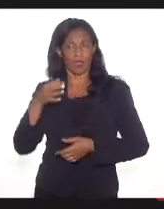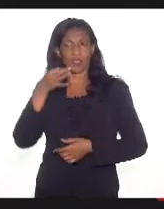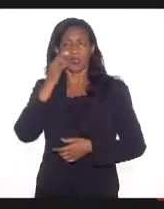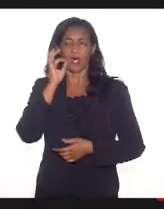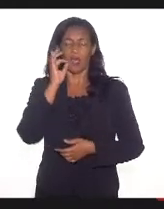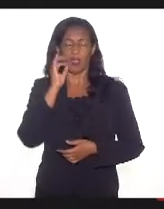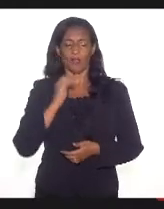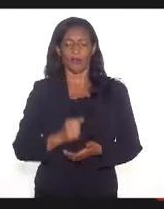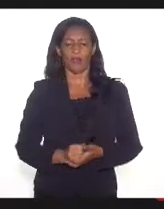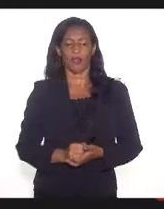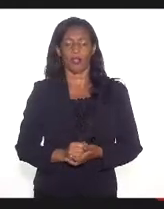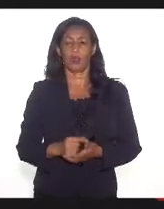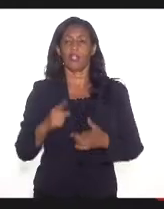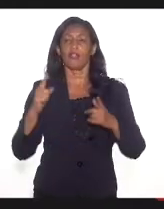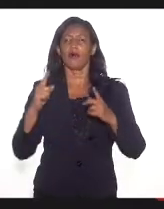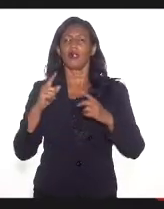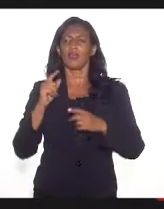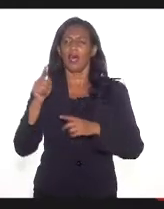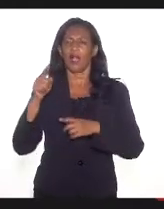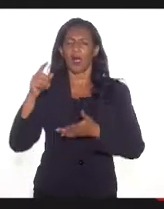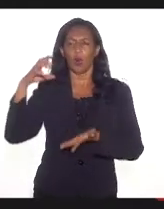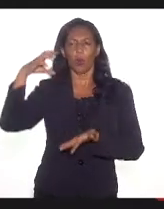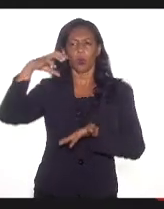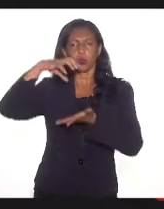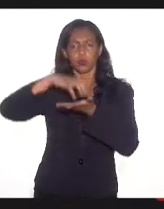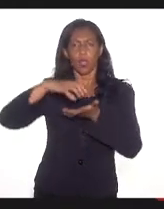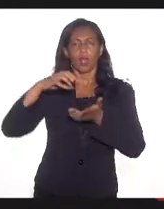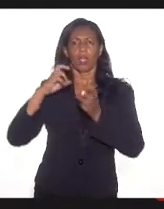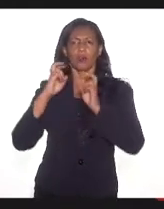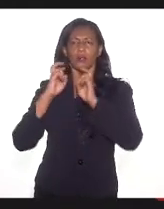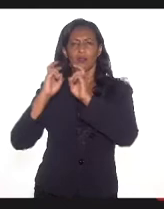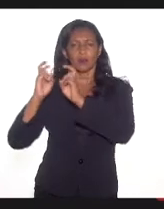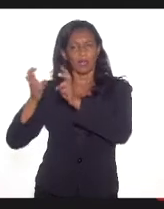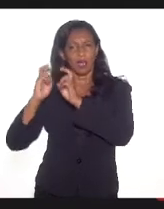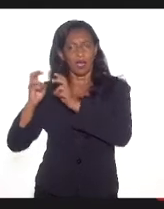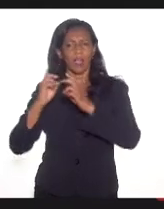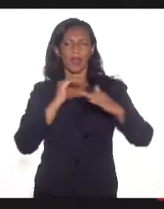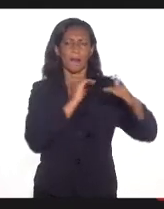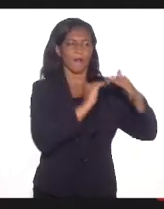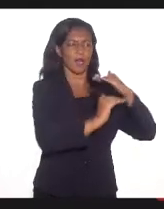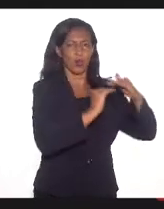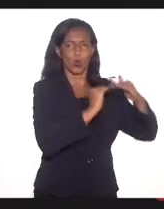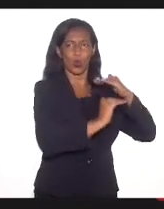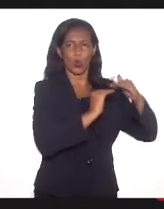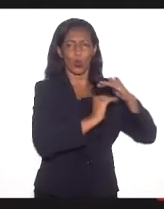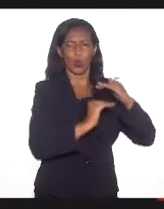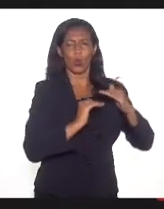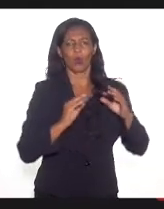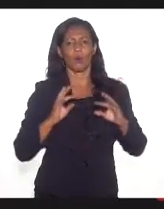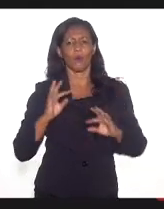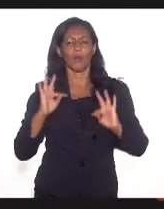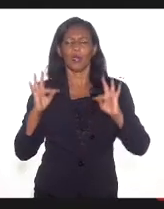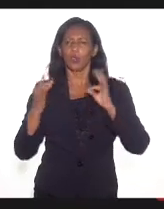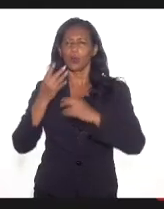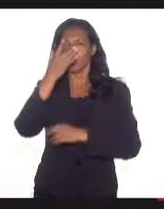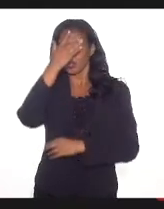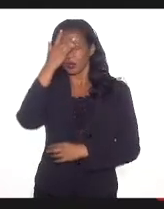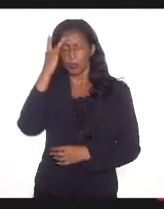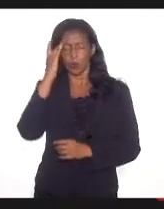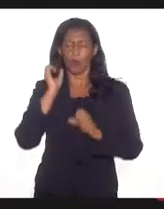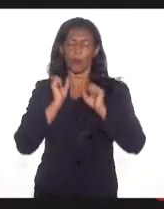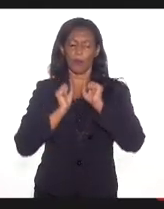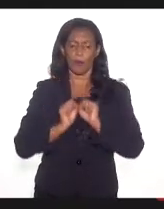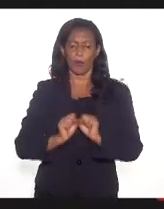vai estar nas estações dos trens, dos metrôs, para que a população